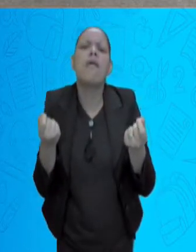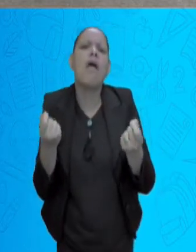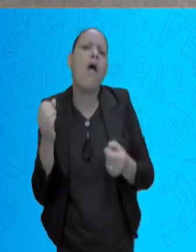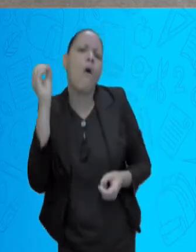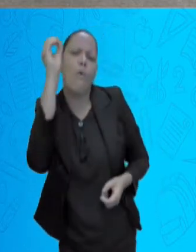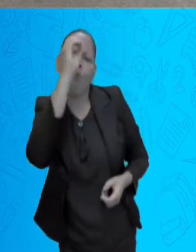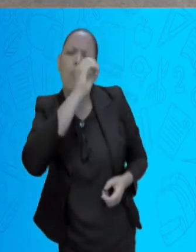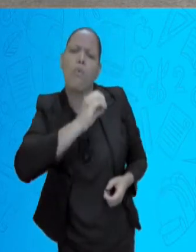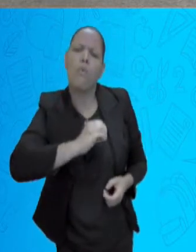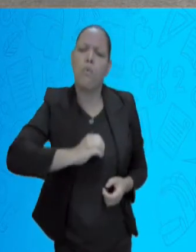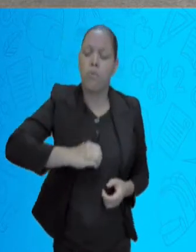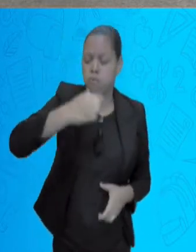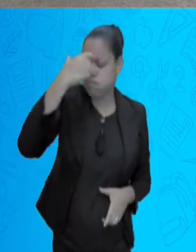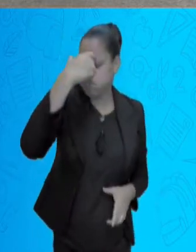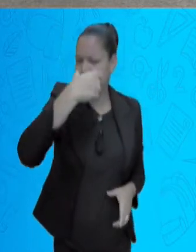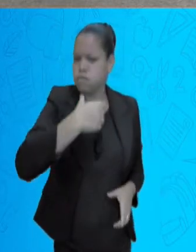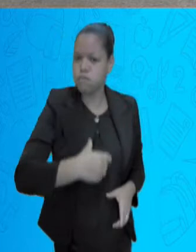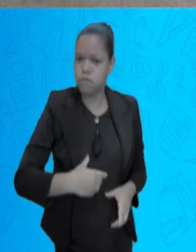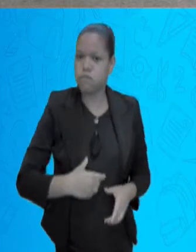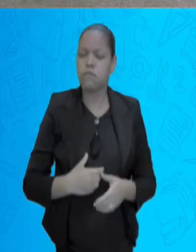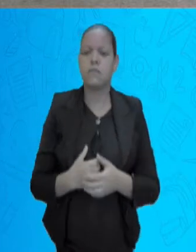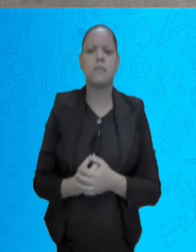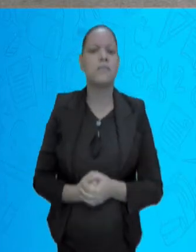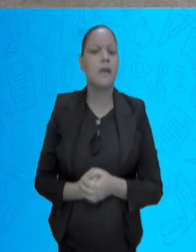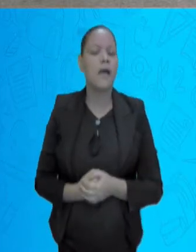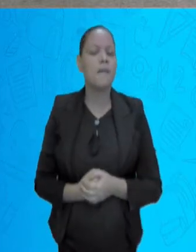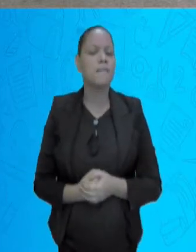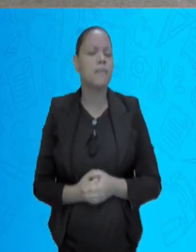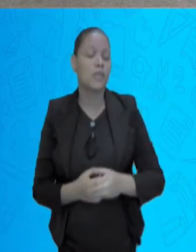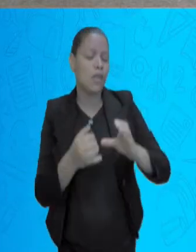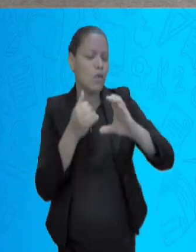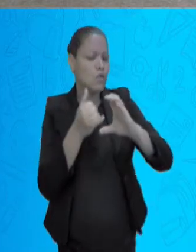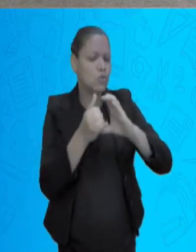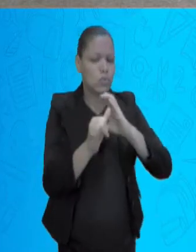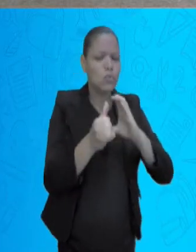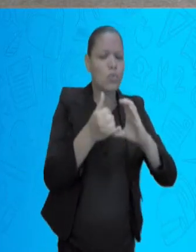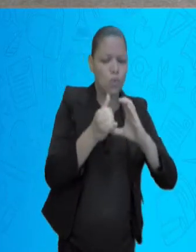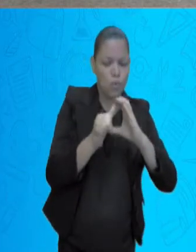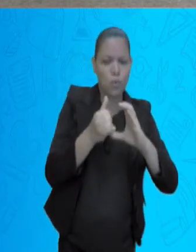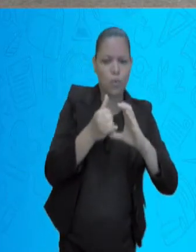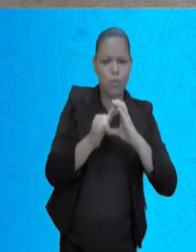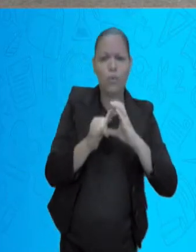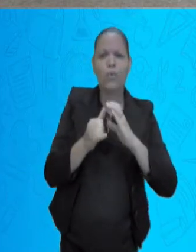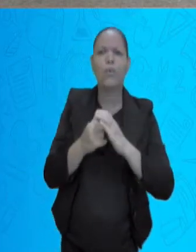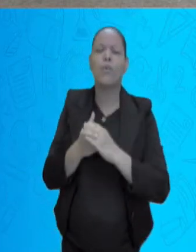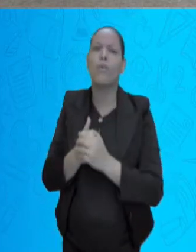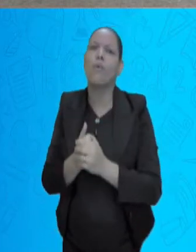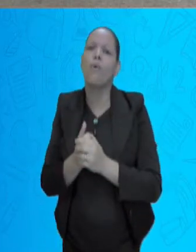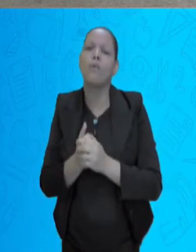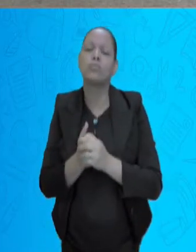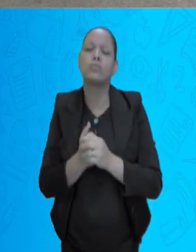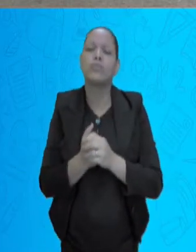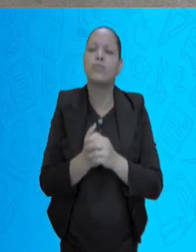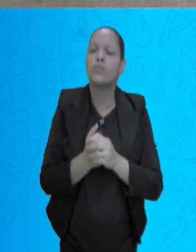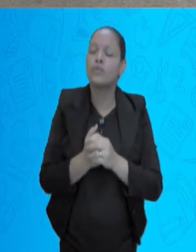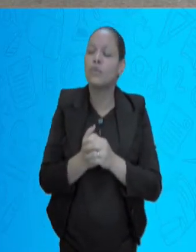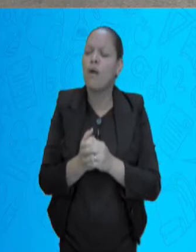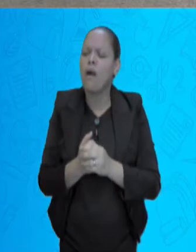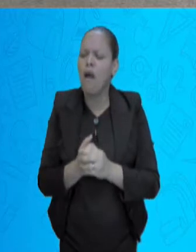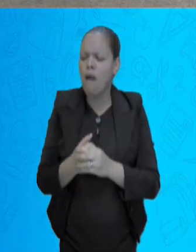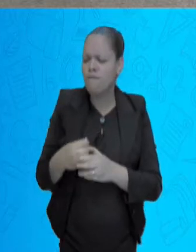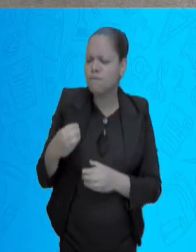É quando ele está presente no conto e ele faz o papel como se fosse uma pessoa. Ele